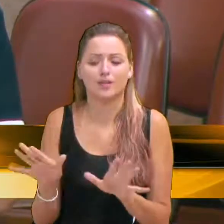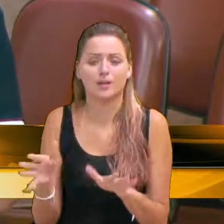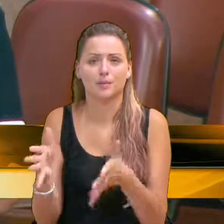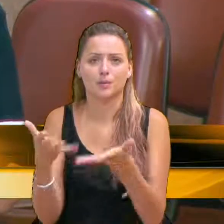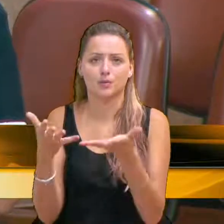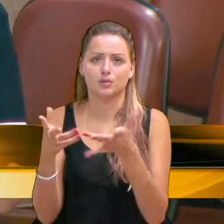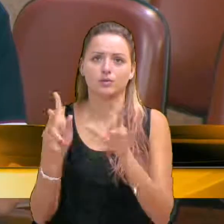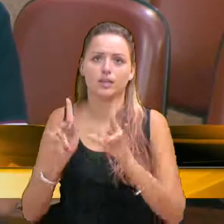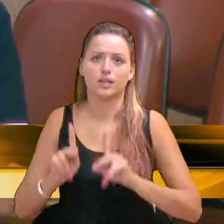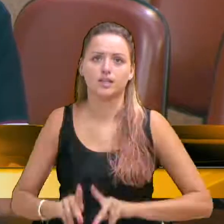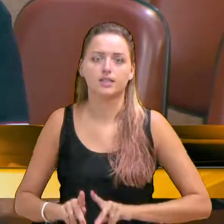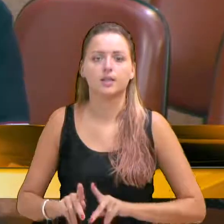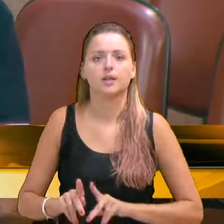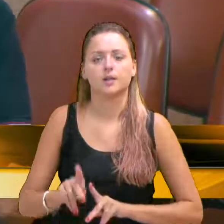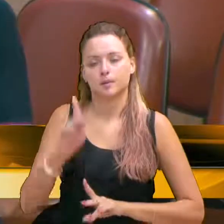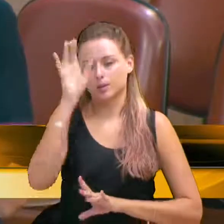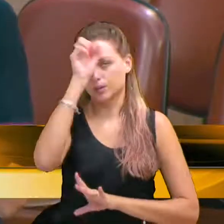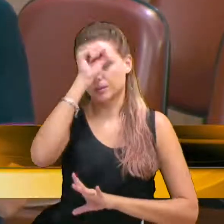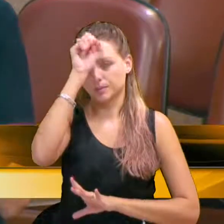para melhor